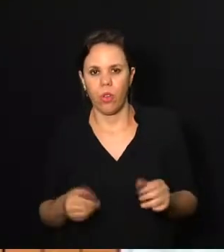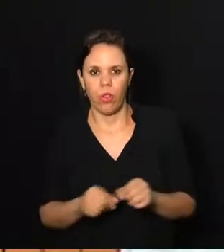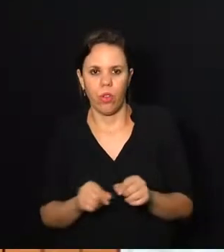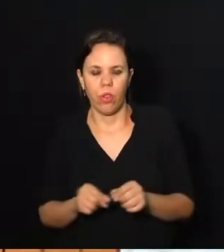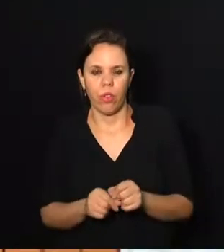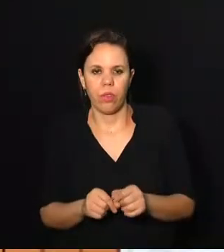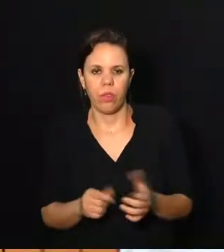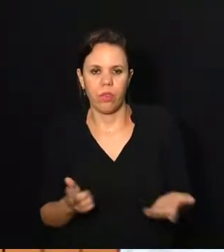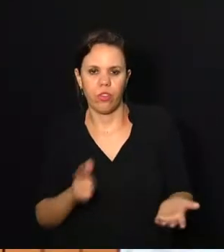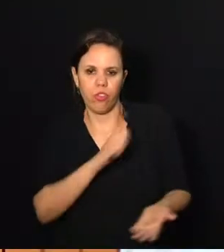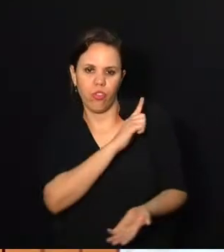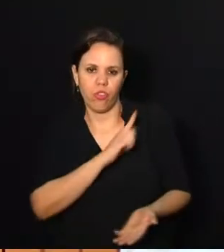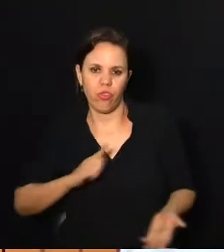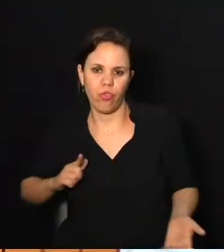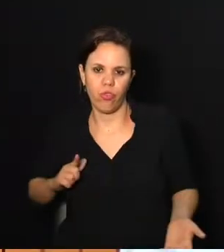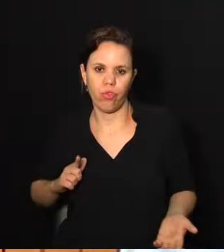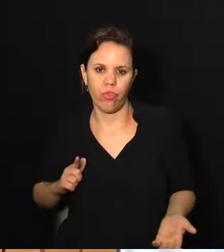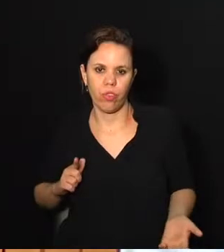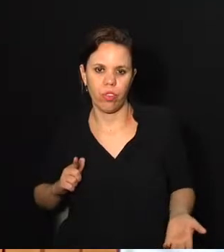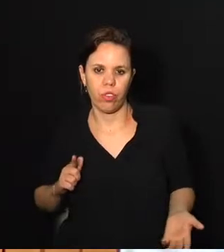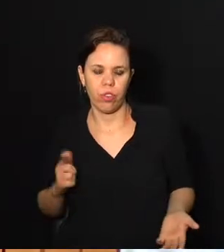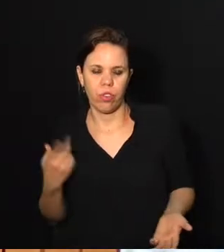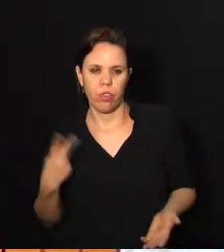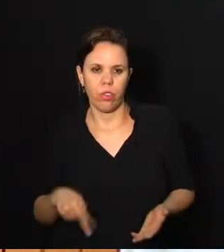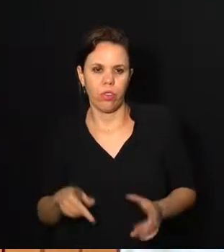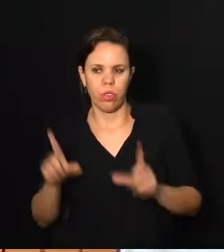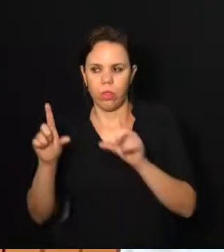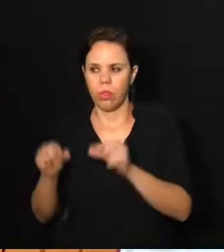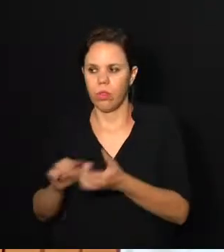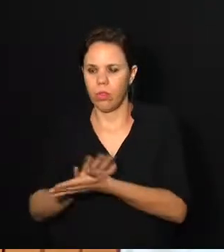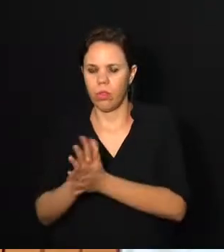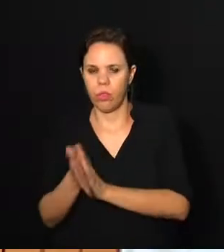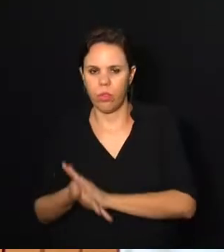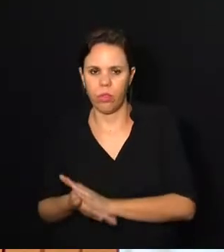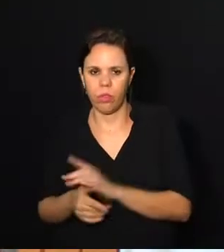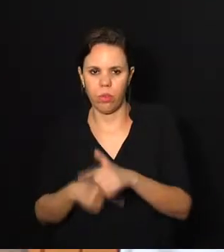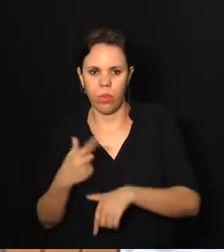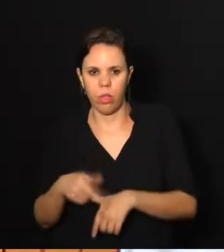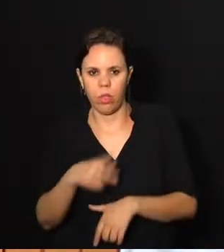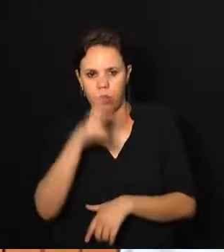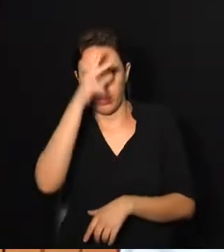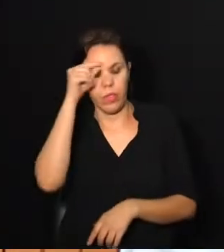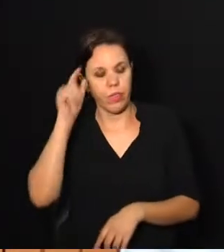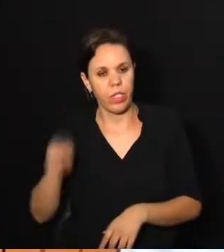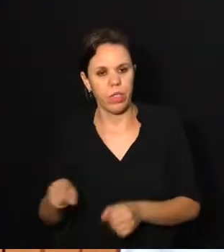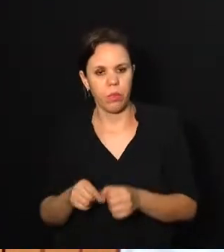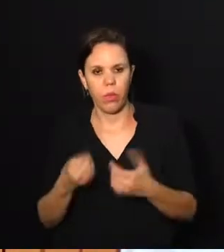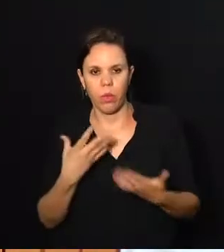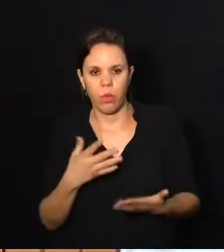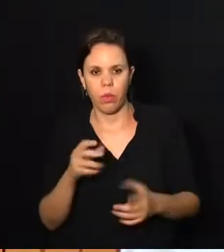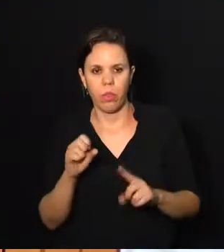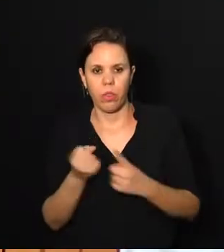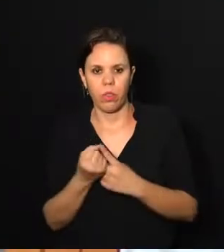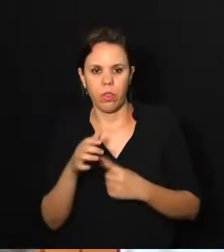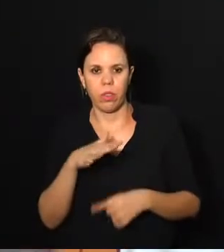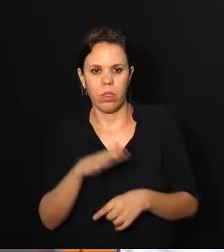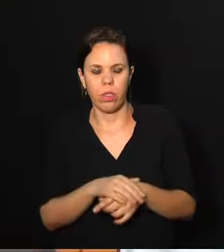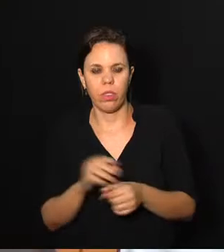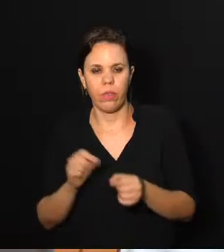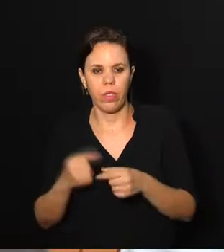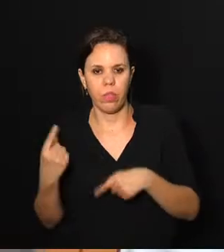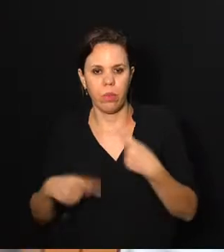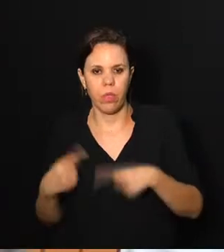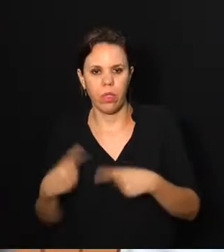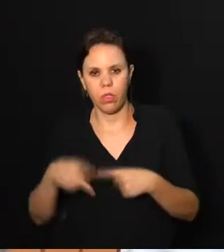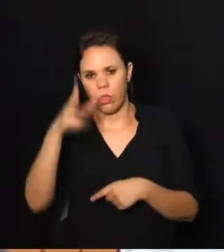Então, ele tenta minimizar o trabalho do prefeito, né, desconstruir aquilo que é bom para a sociedade. Então, quando a gente faz o debate público